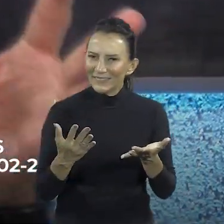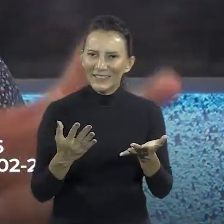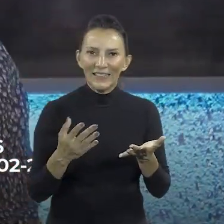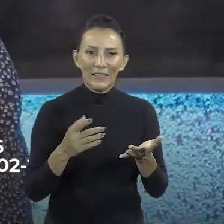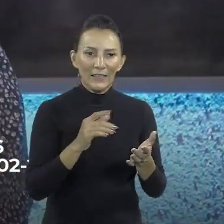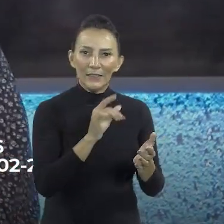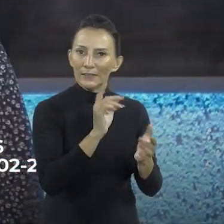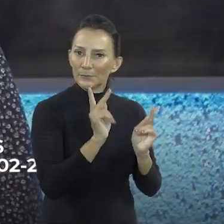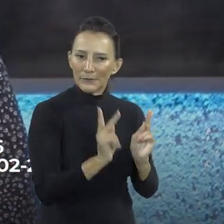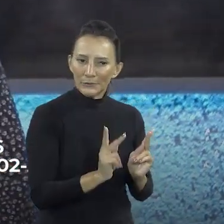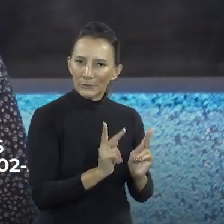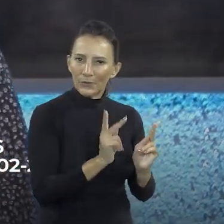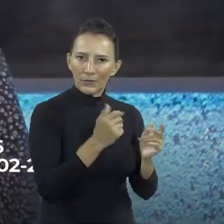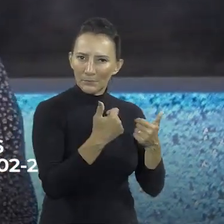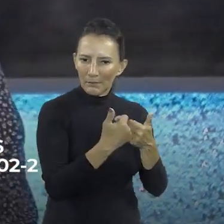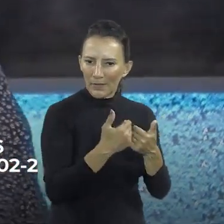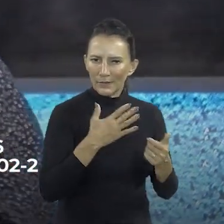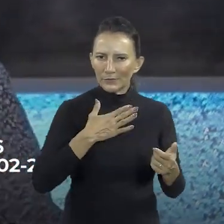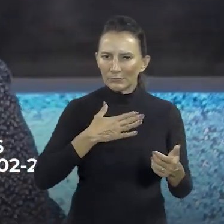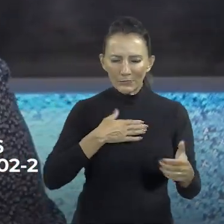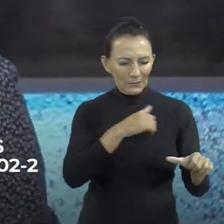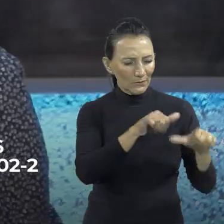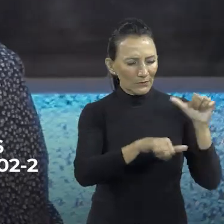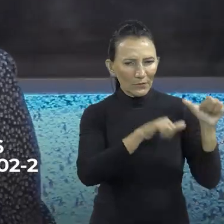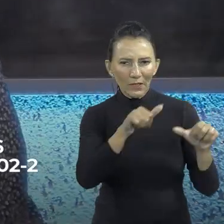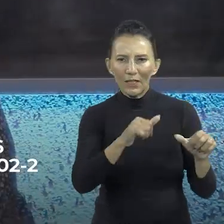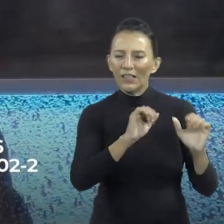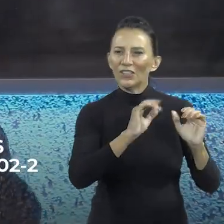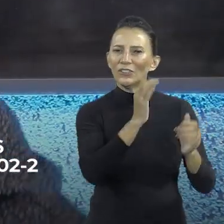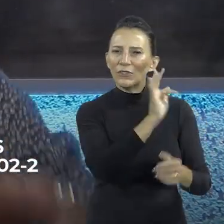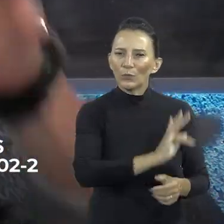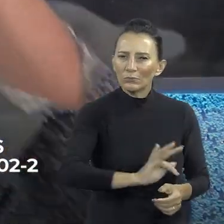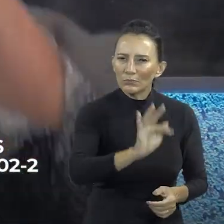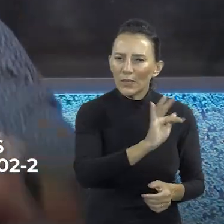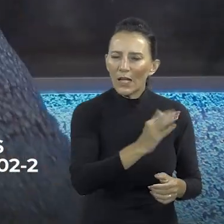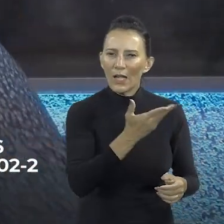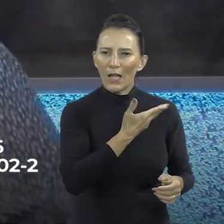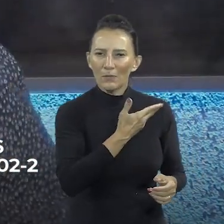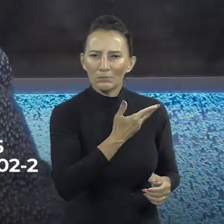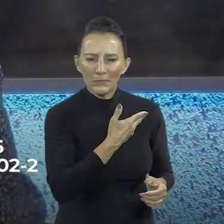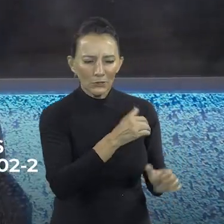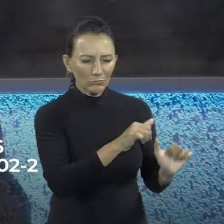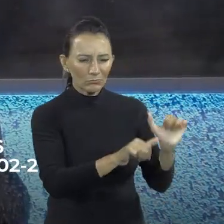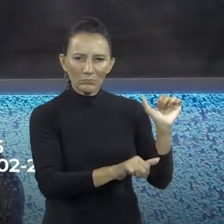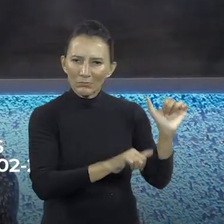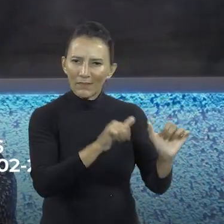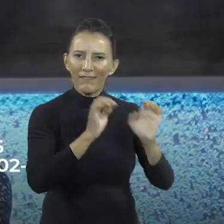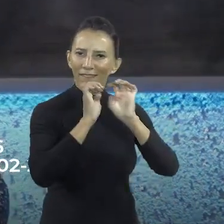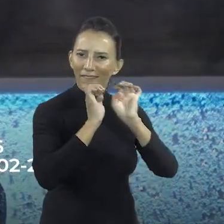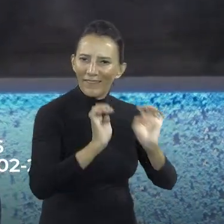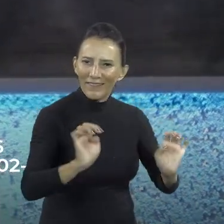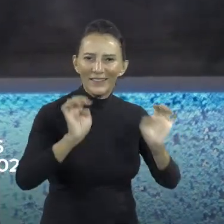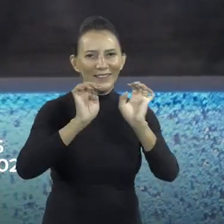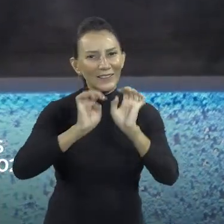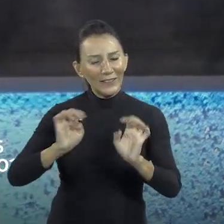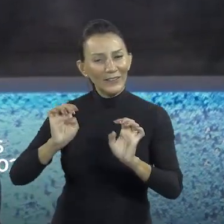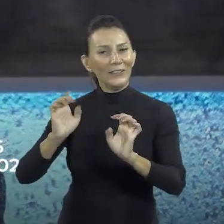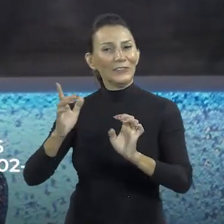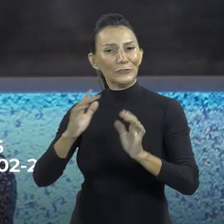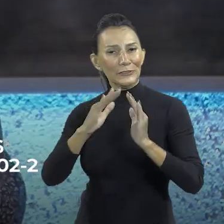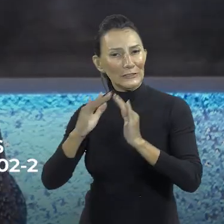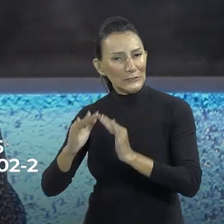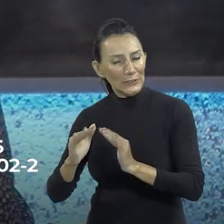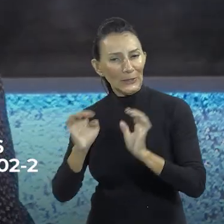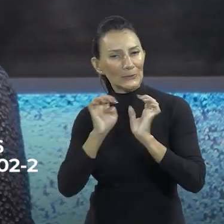pessoas que estavam em volta de mim, colegas de escola, vizinhos, familiares, eu comecei a ganhar pessoas para